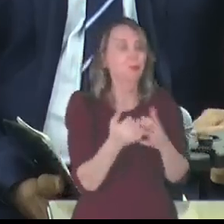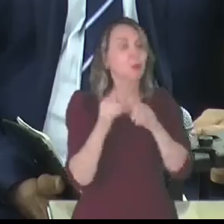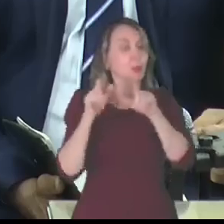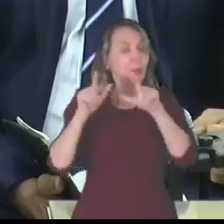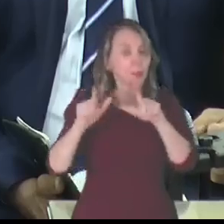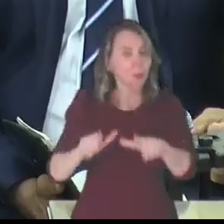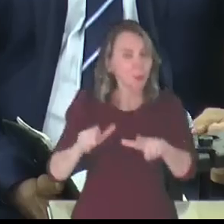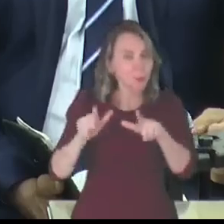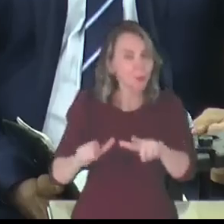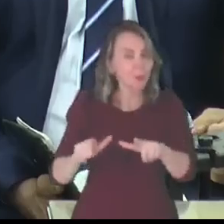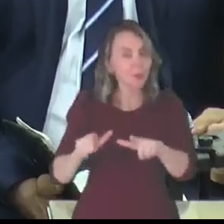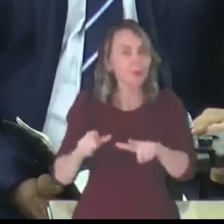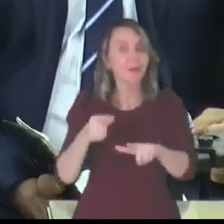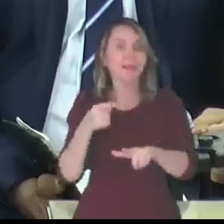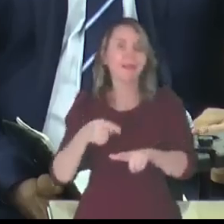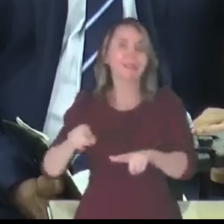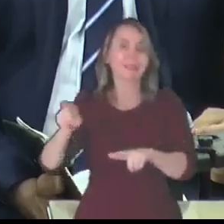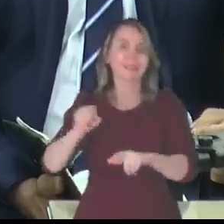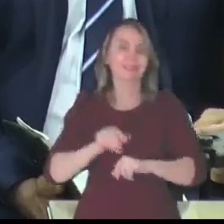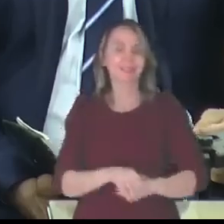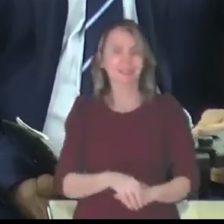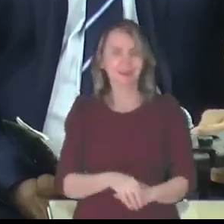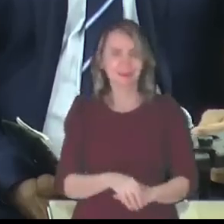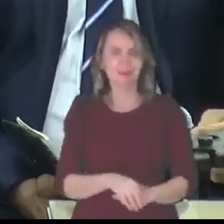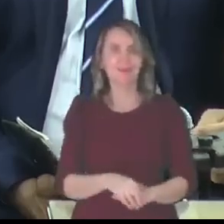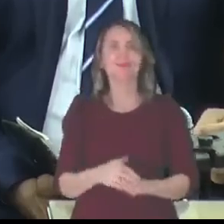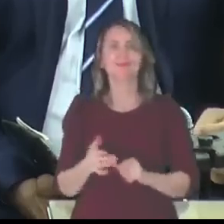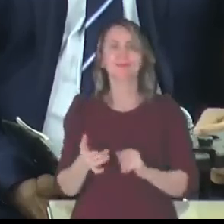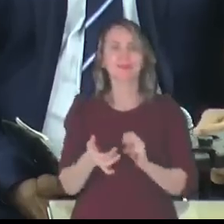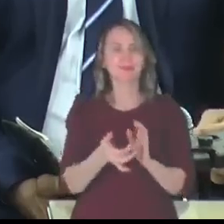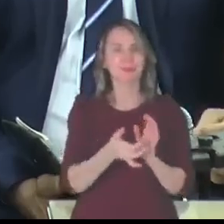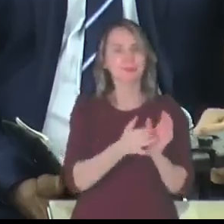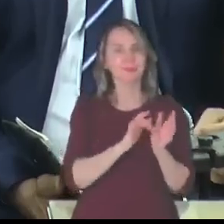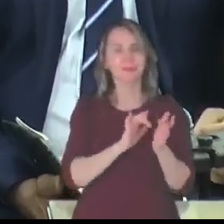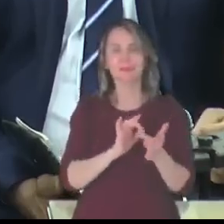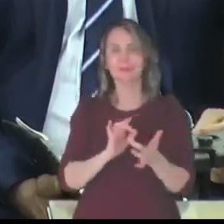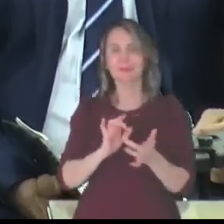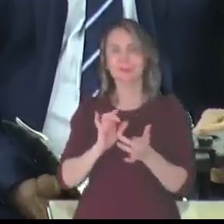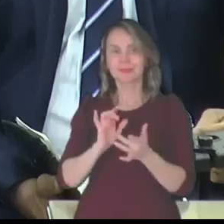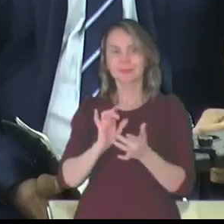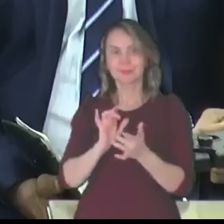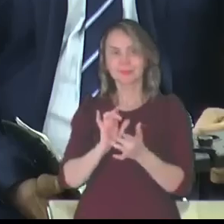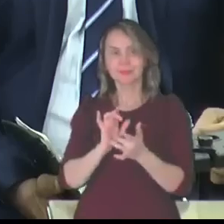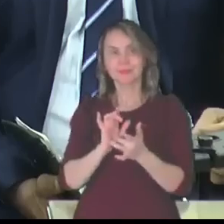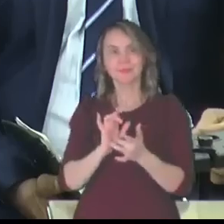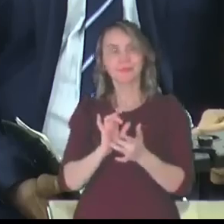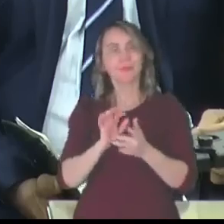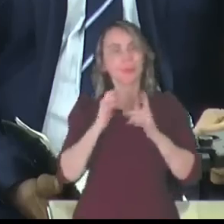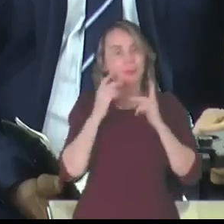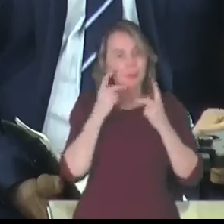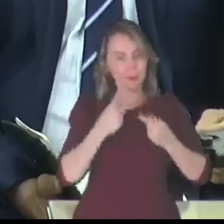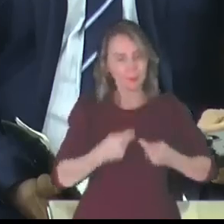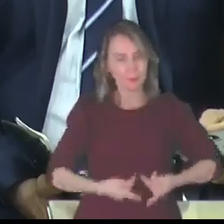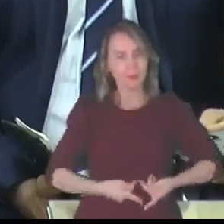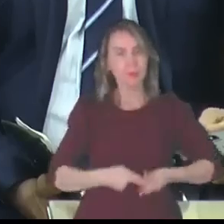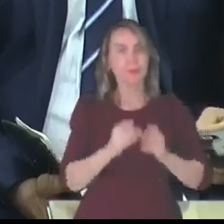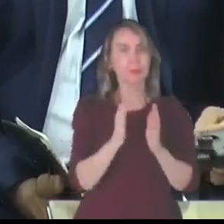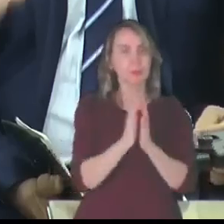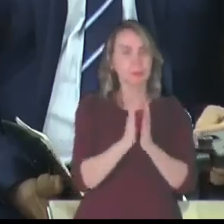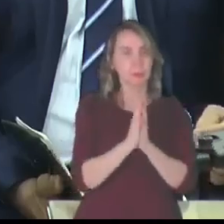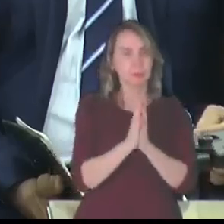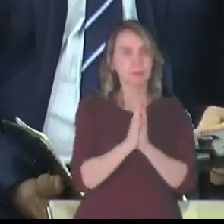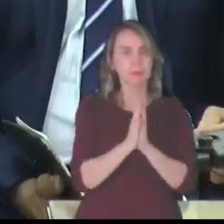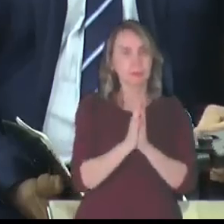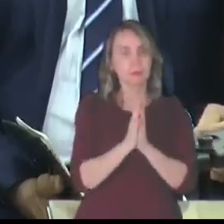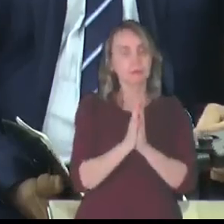Aleluia interessante Jesus como homem como Deus ele não ora Jesus como Deus porque Deus